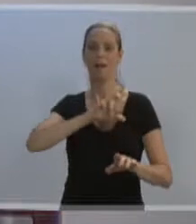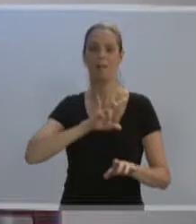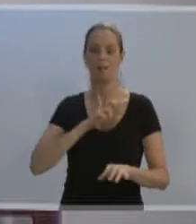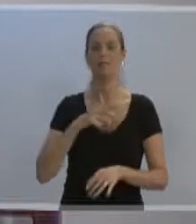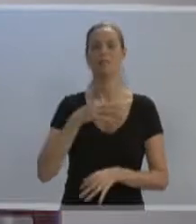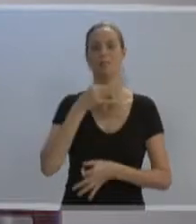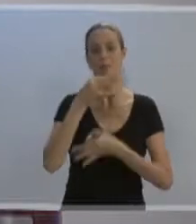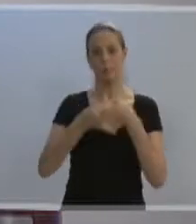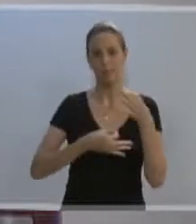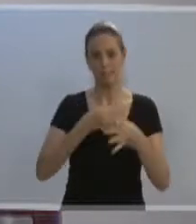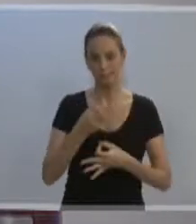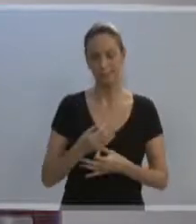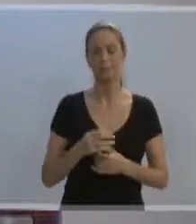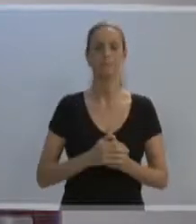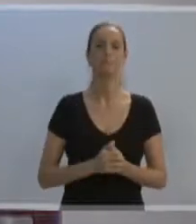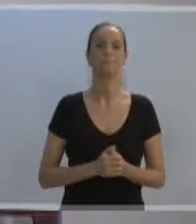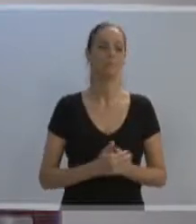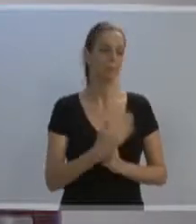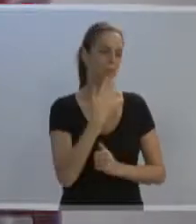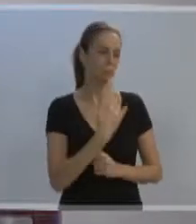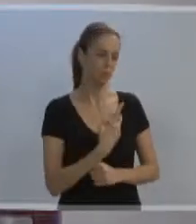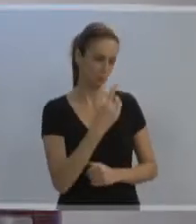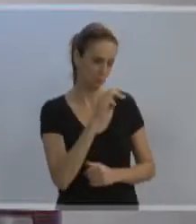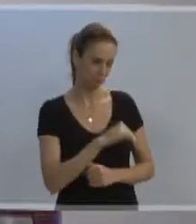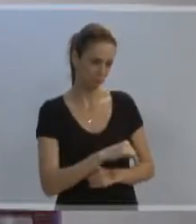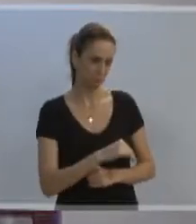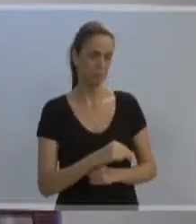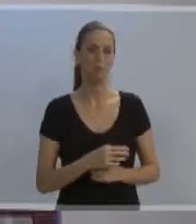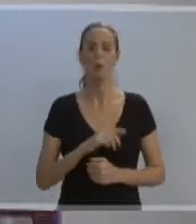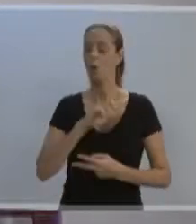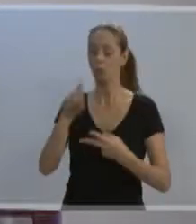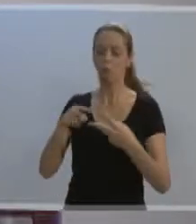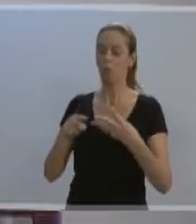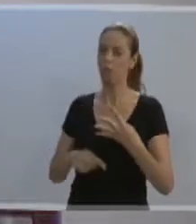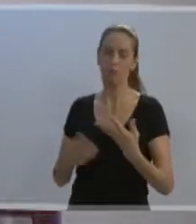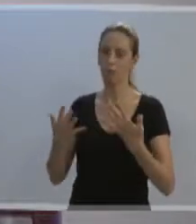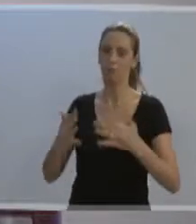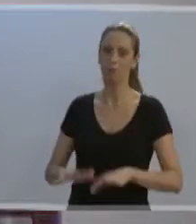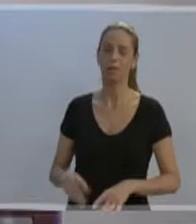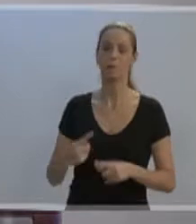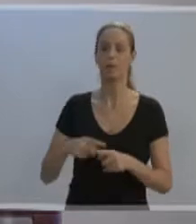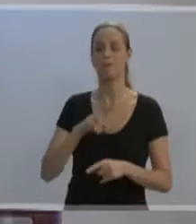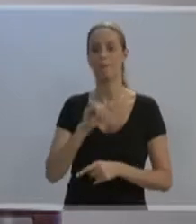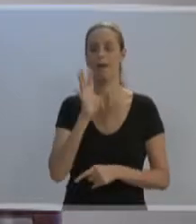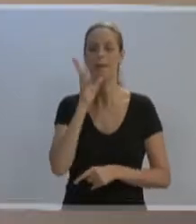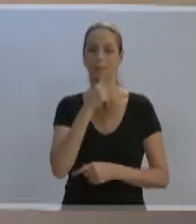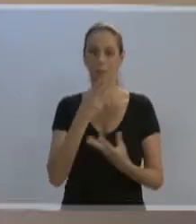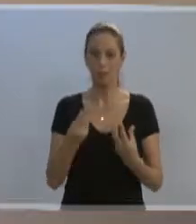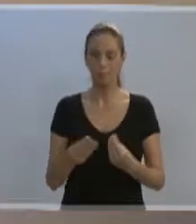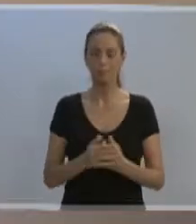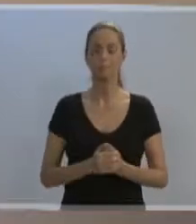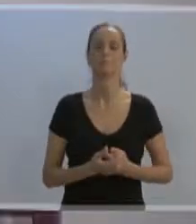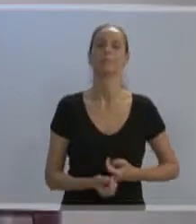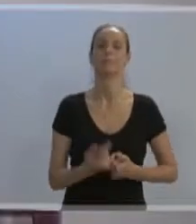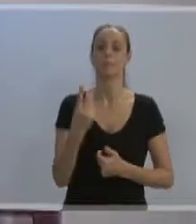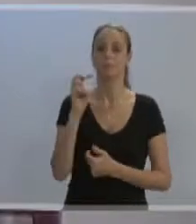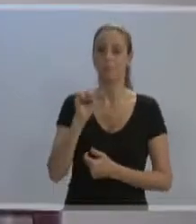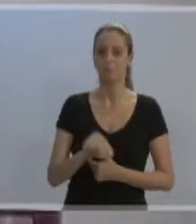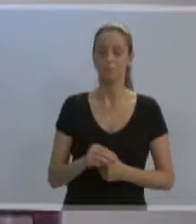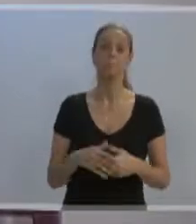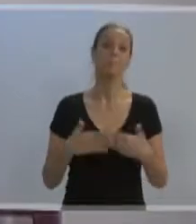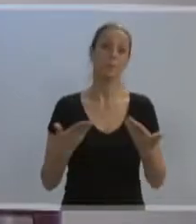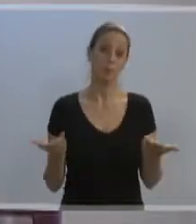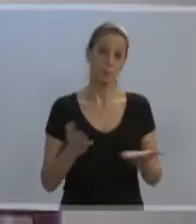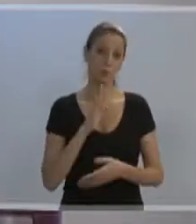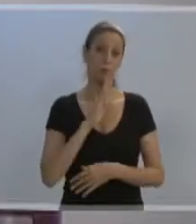intervenção o senhor presidente gostaria só de mais um minuto e não vou abordar outros temas para não estender muito mais ou menos promoções obrigado então na